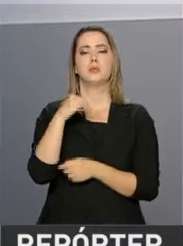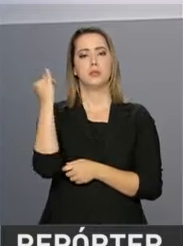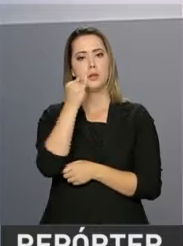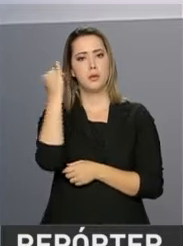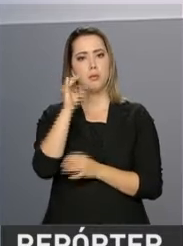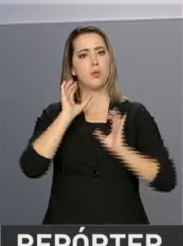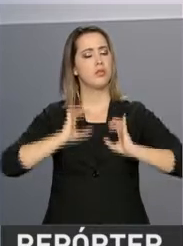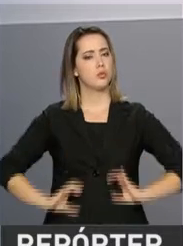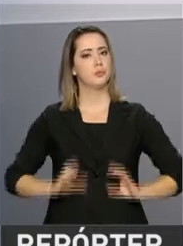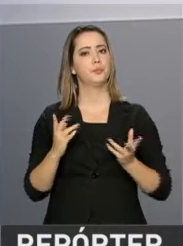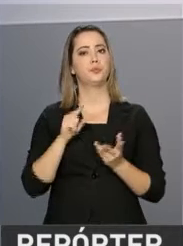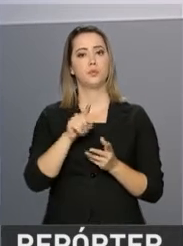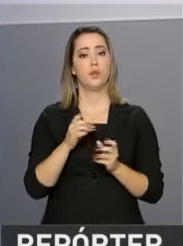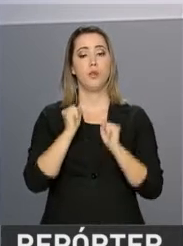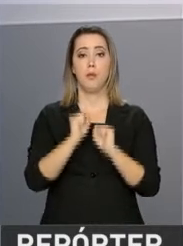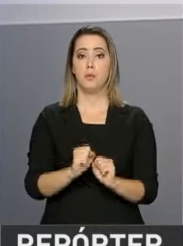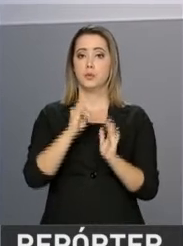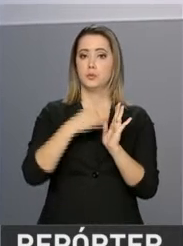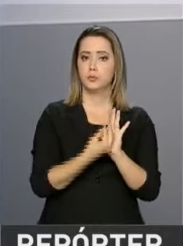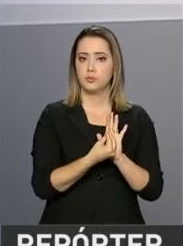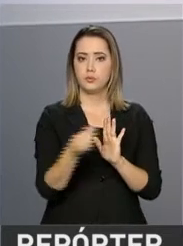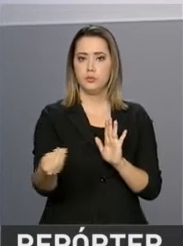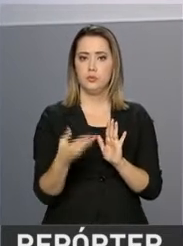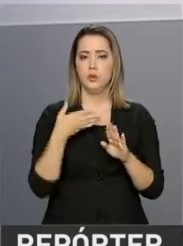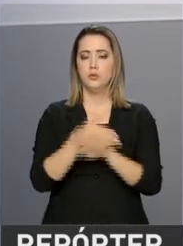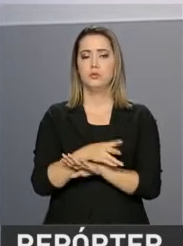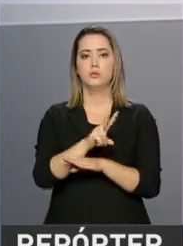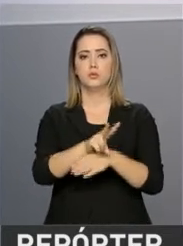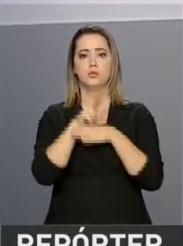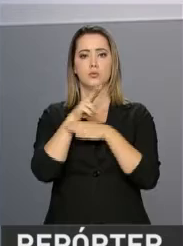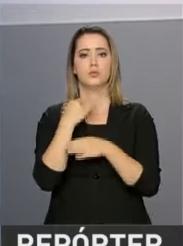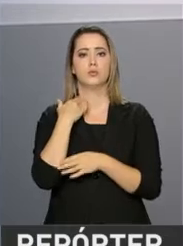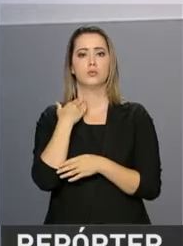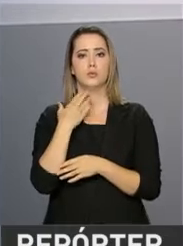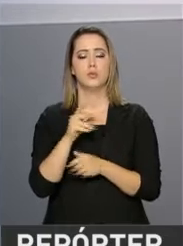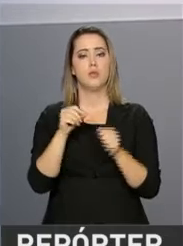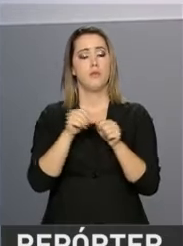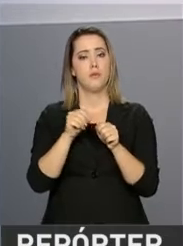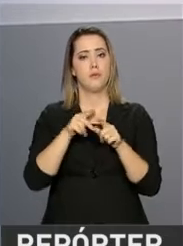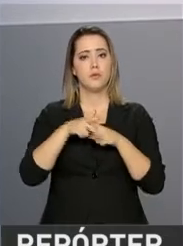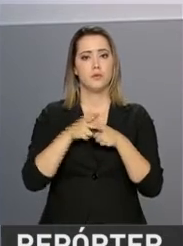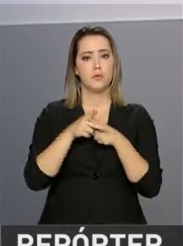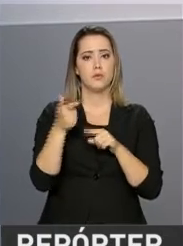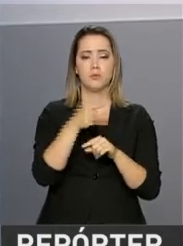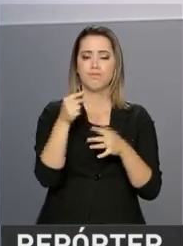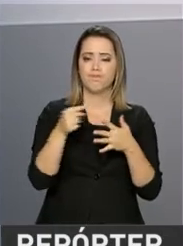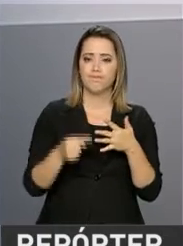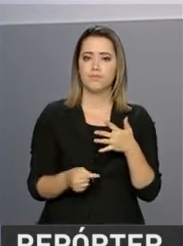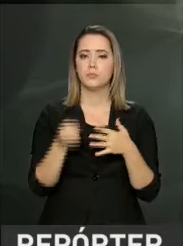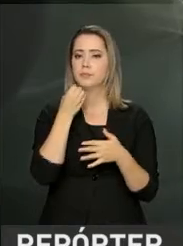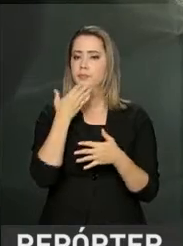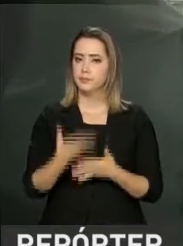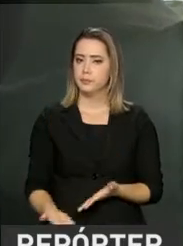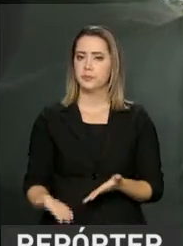além de permitir a posse a escritora dá acesso ao crédito bancário na hora de fazer uma reforma entre outros benefícios